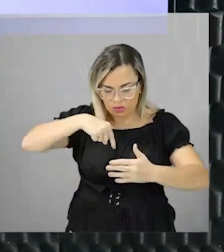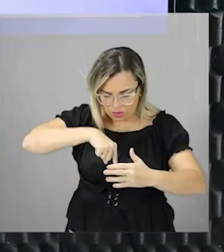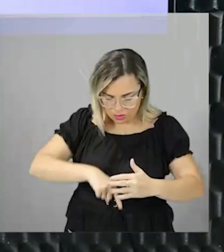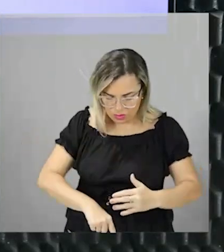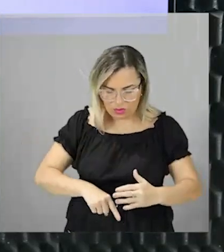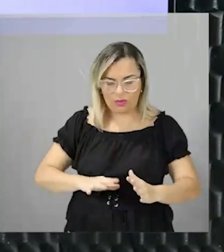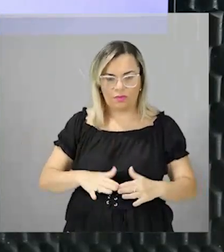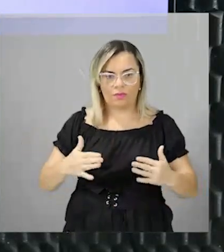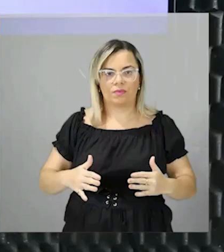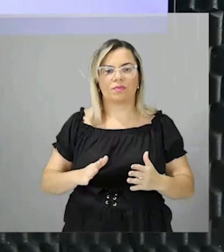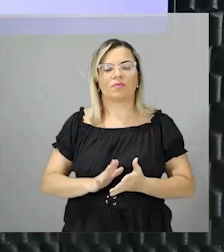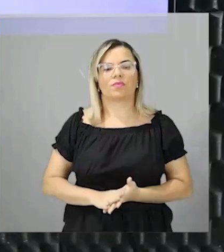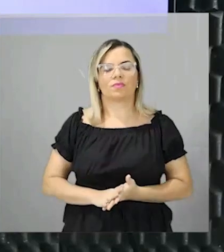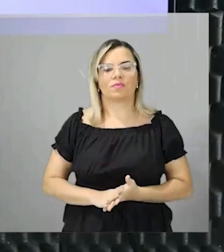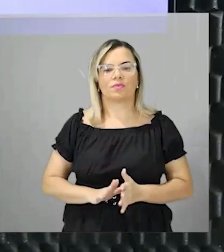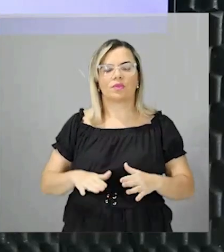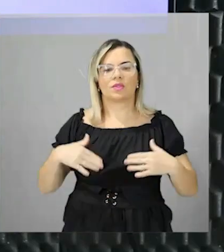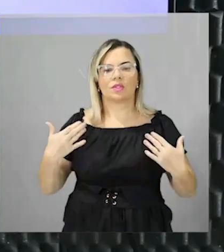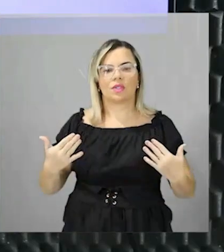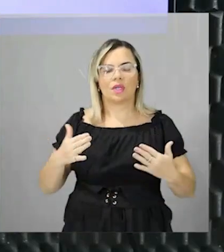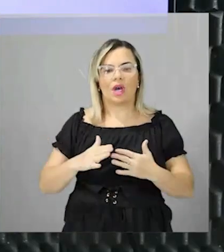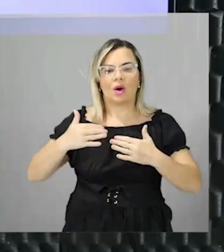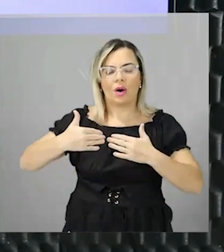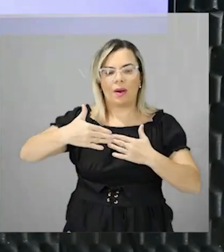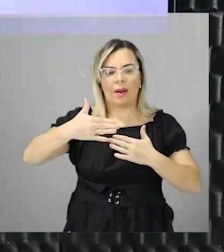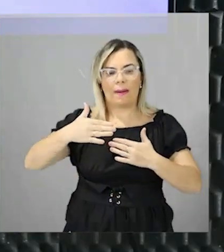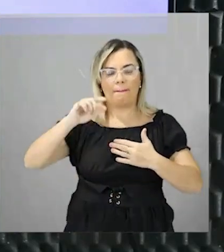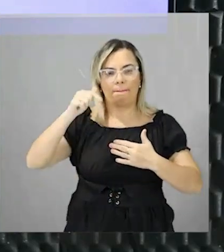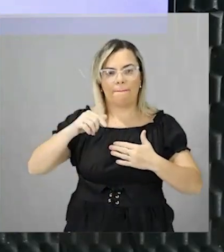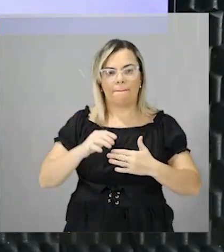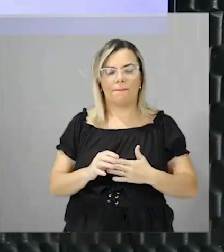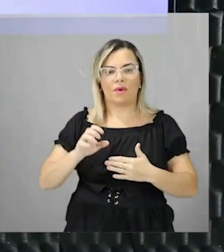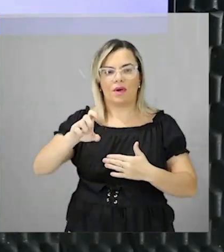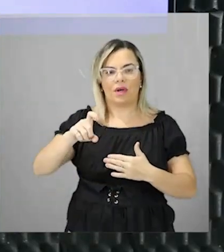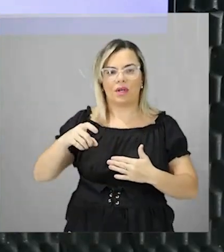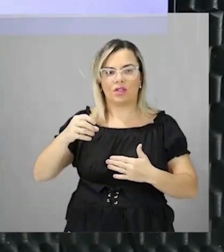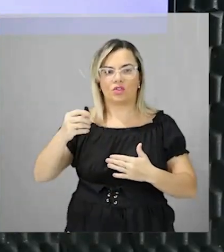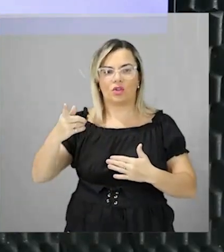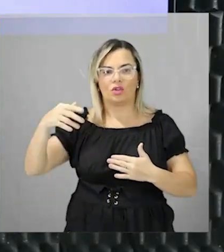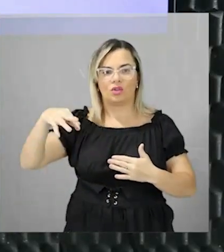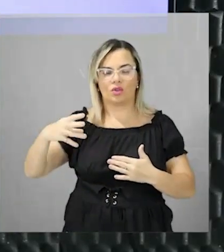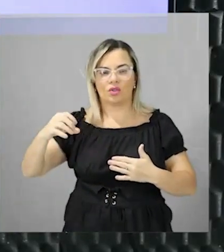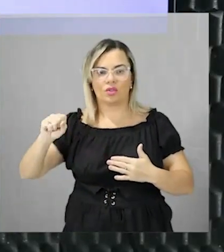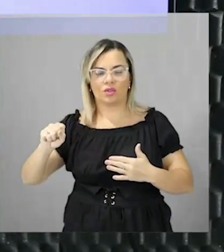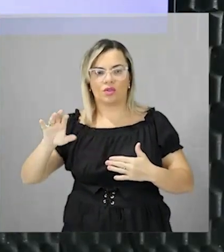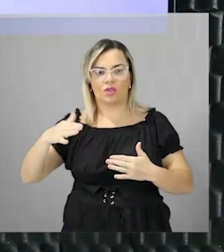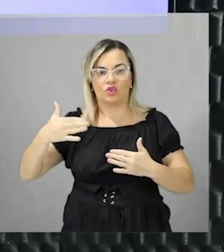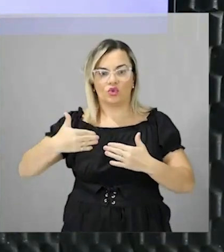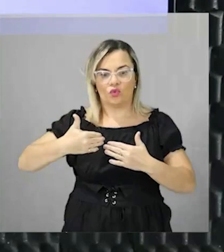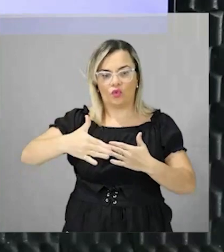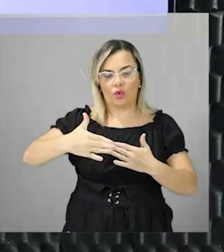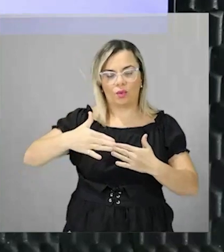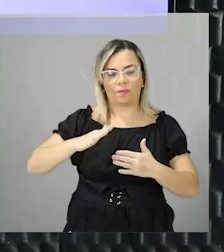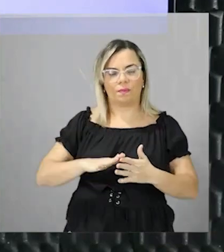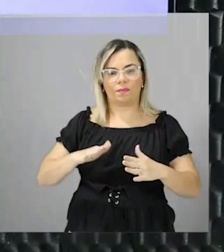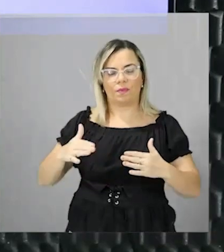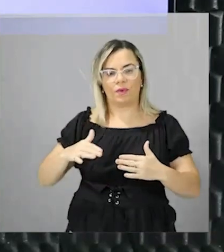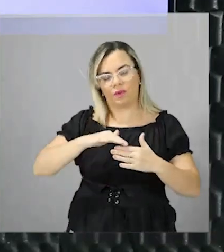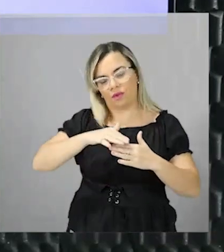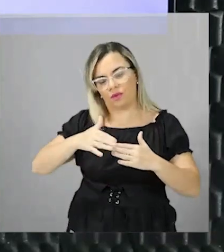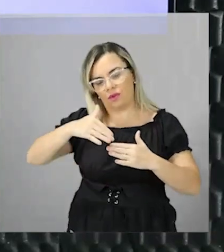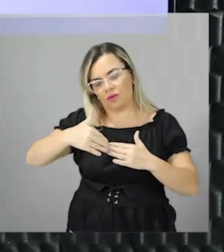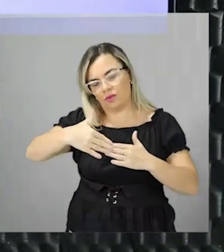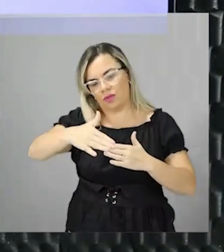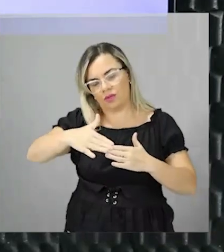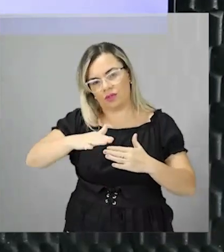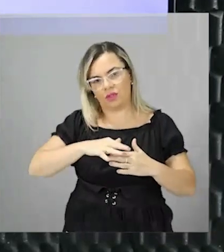ou abaixo, de baixo para cima. E do outro lado tem os agentes exógenos, tá? Exo, vem de fora, são os agentes que acontecem